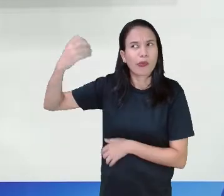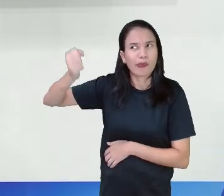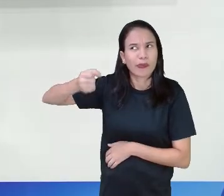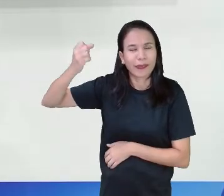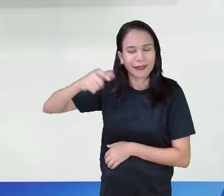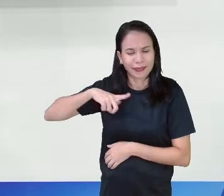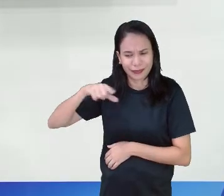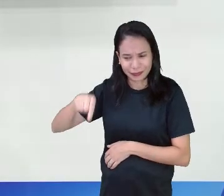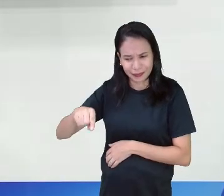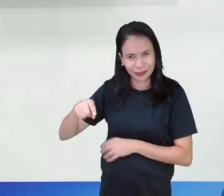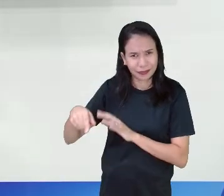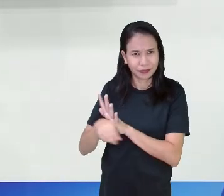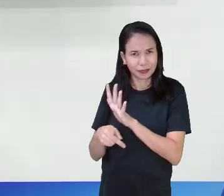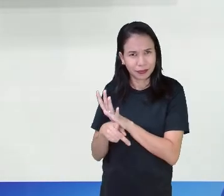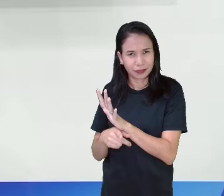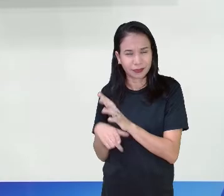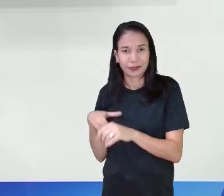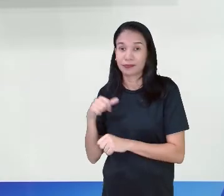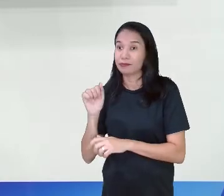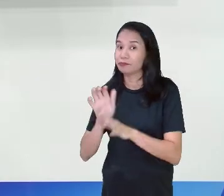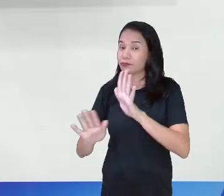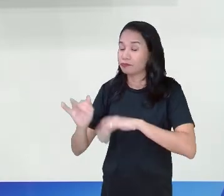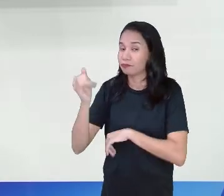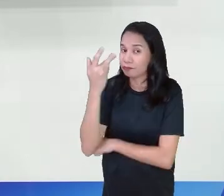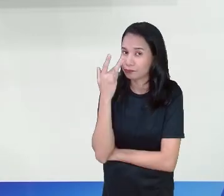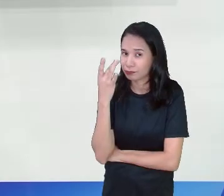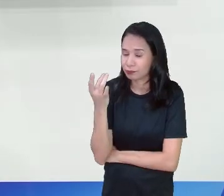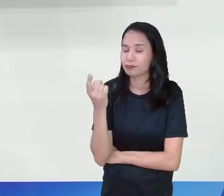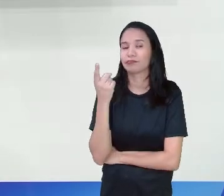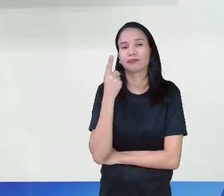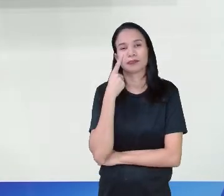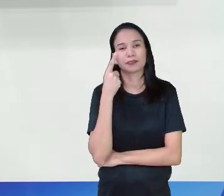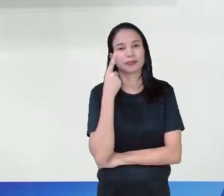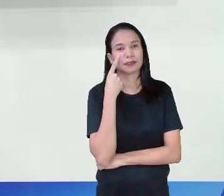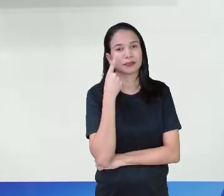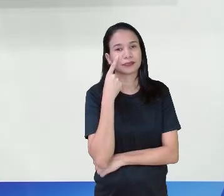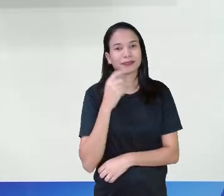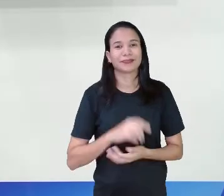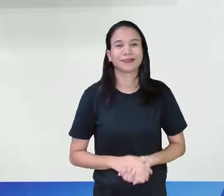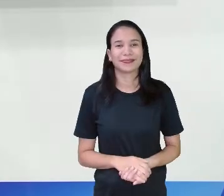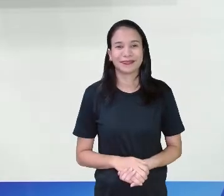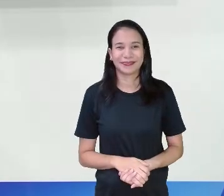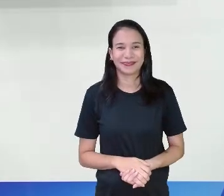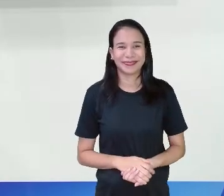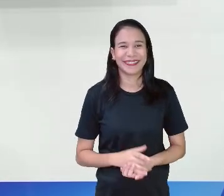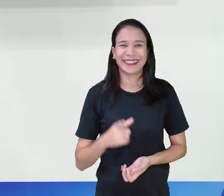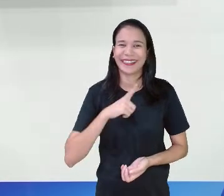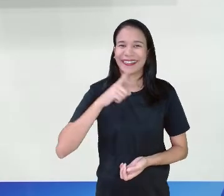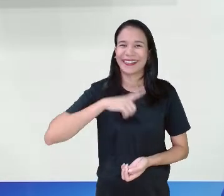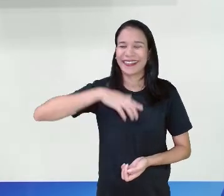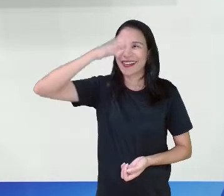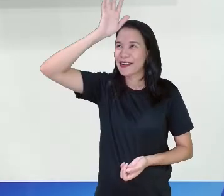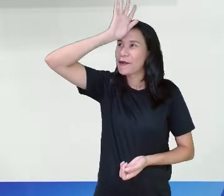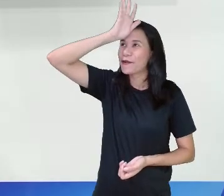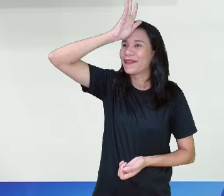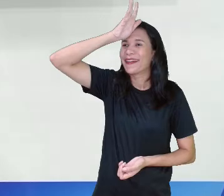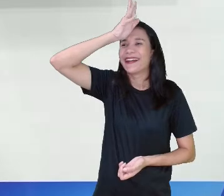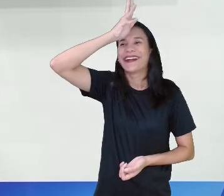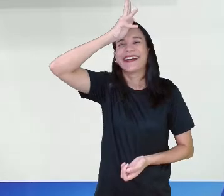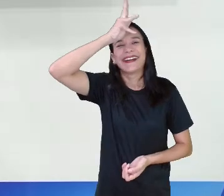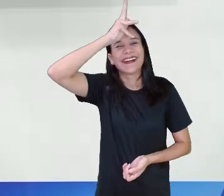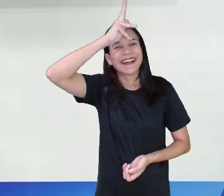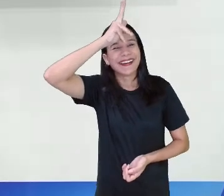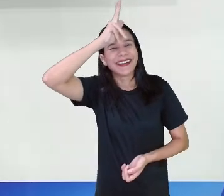aí? Será que é essa a resposta mesmo, Caio? Olha, presta atenção, hein? Olha aí quem